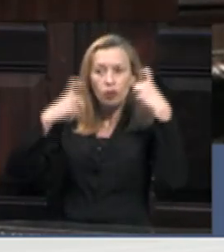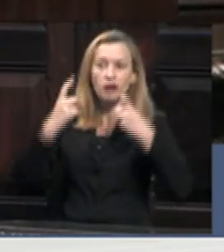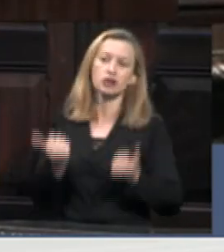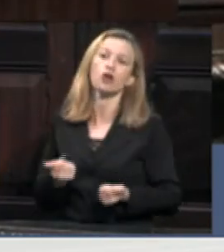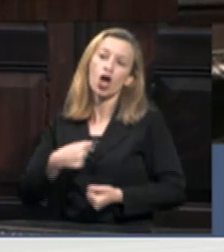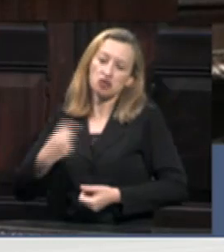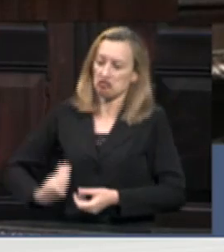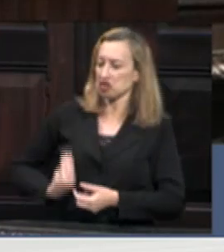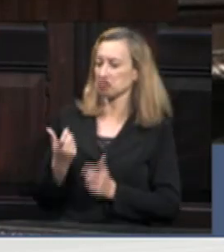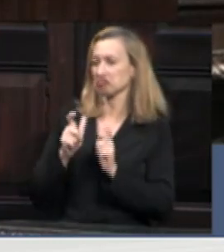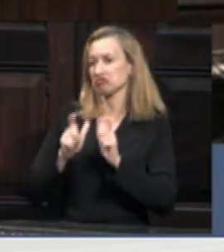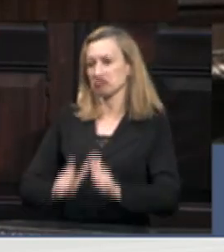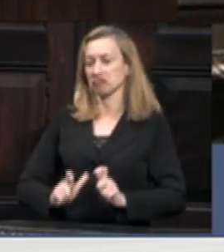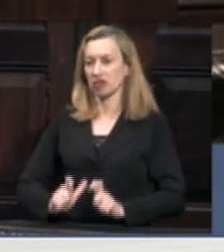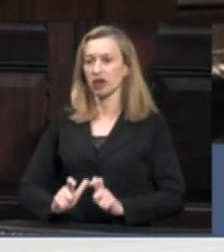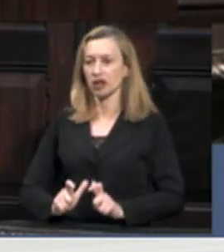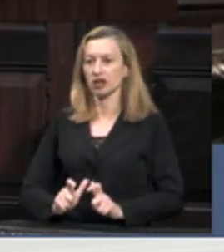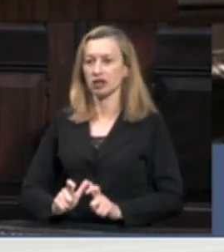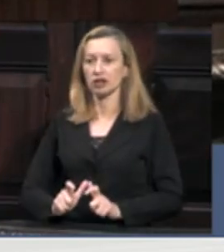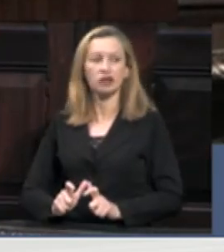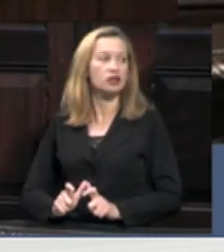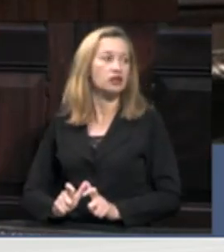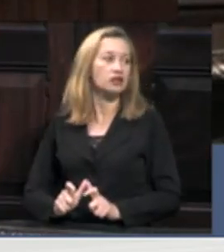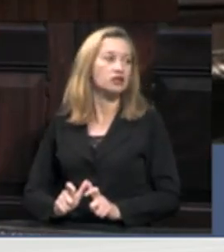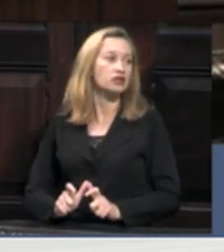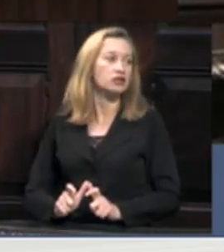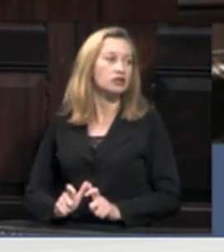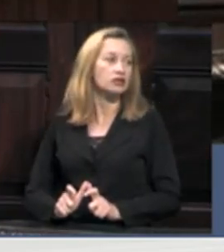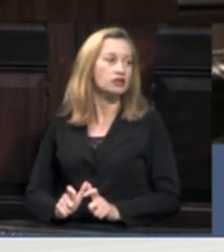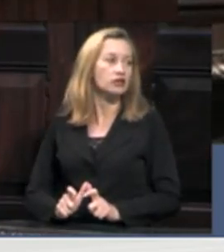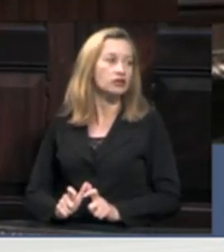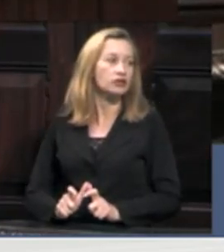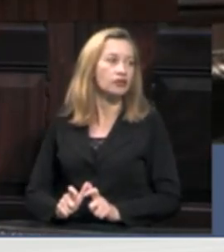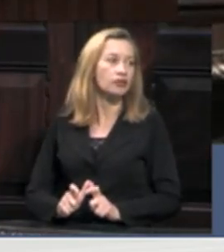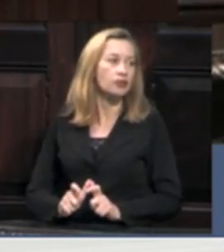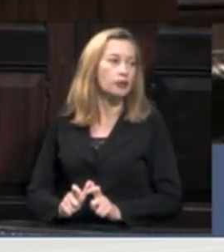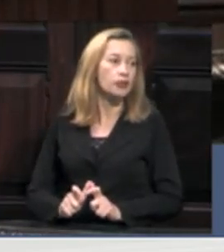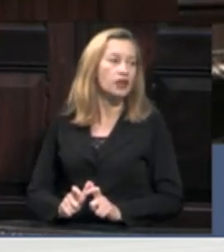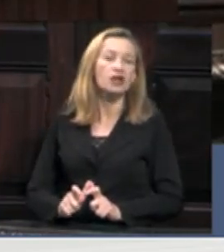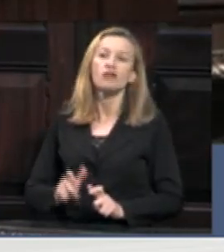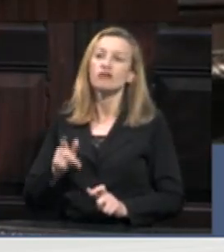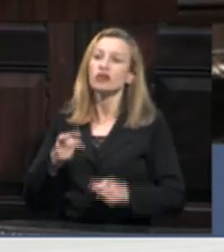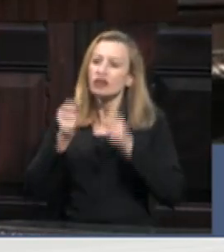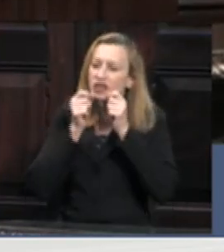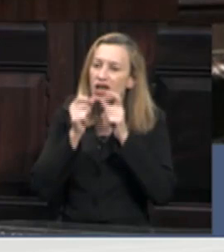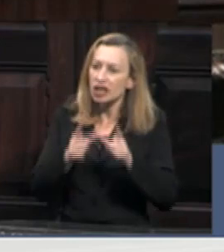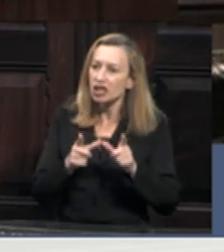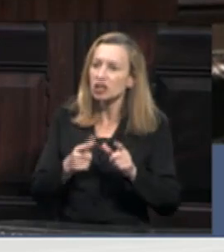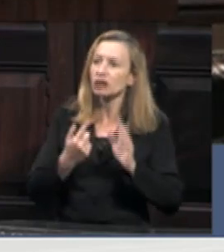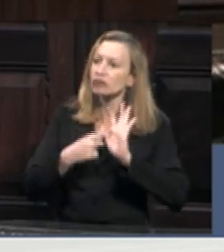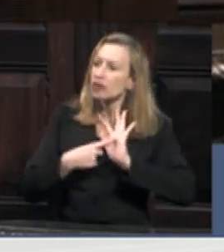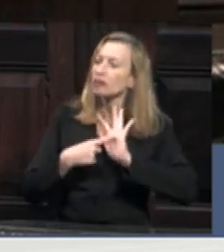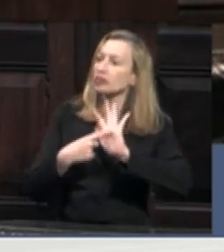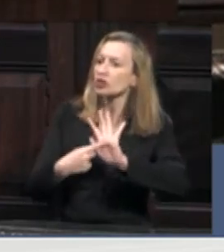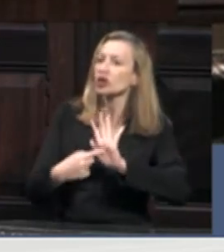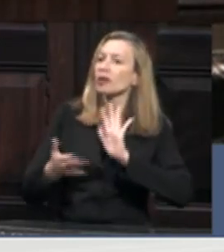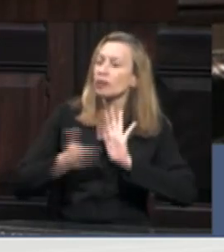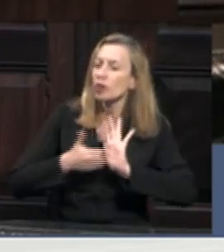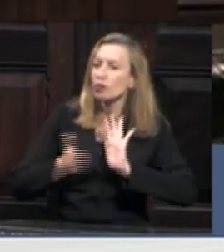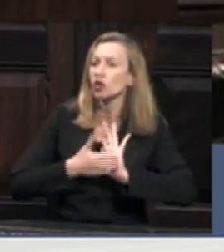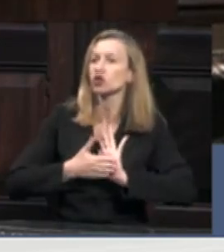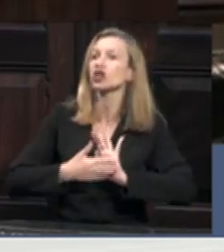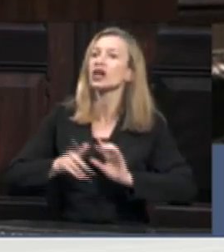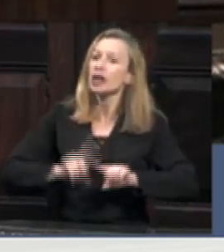venho aqui menos para fazer a crítica, para apresentar propostas, e